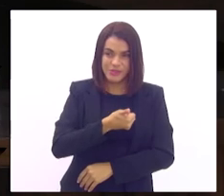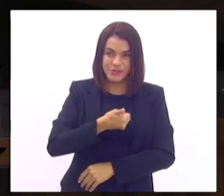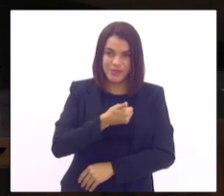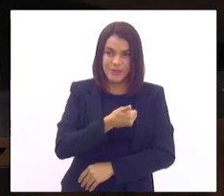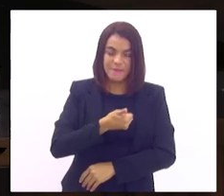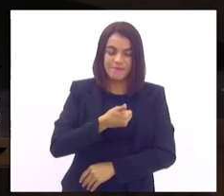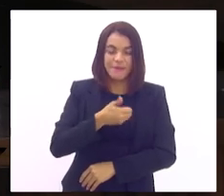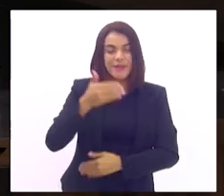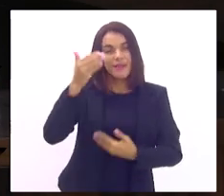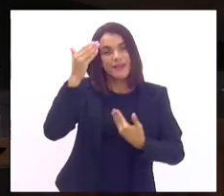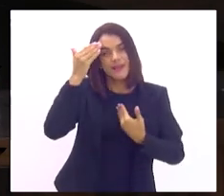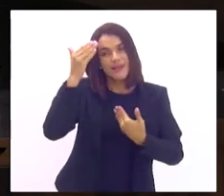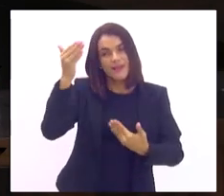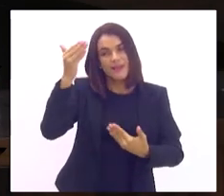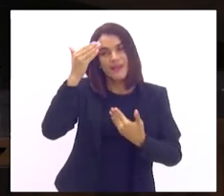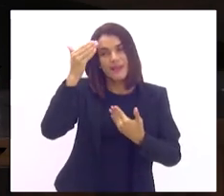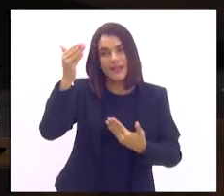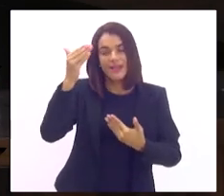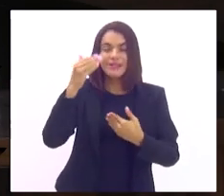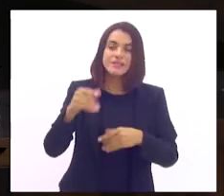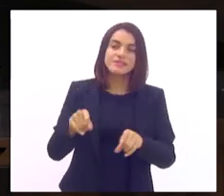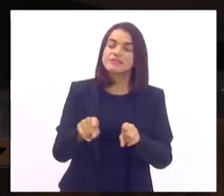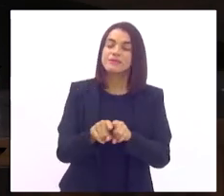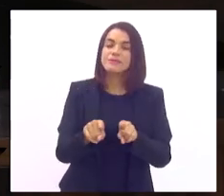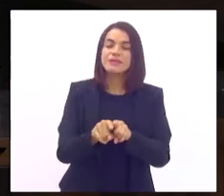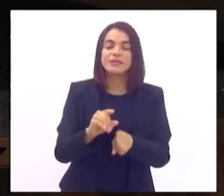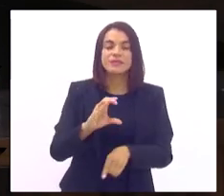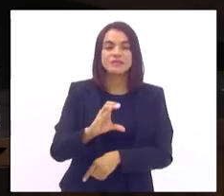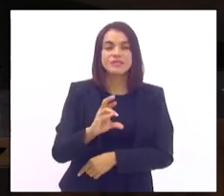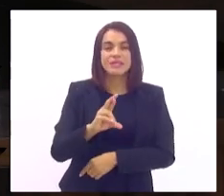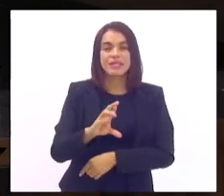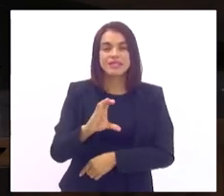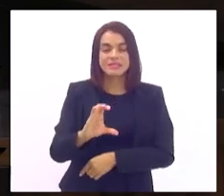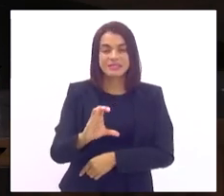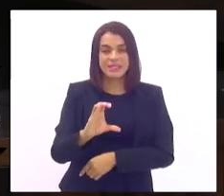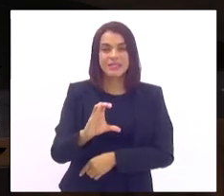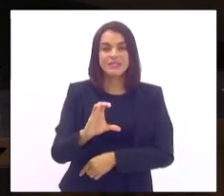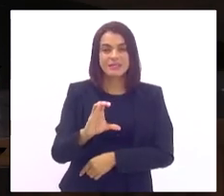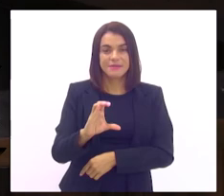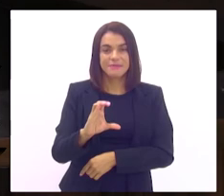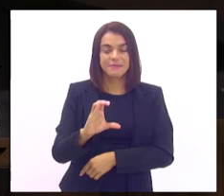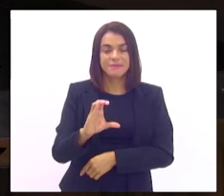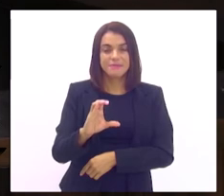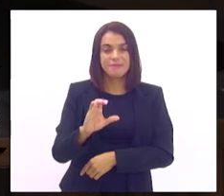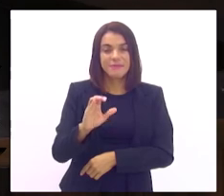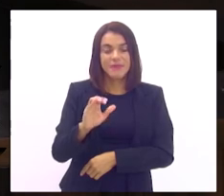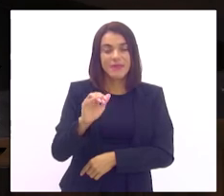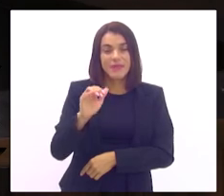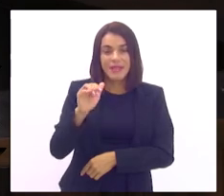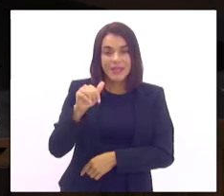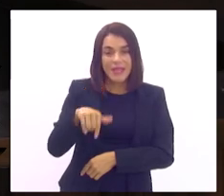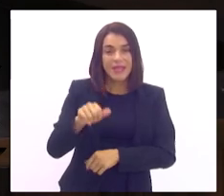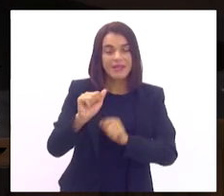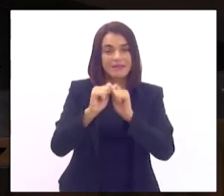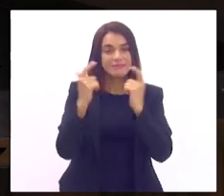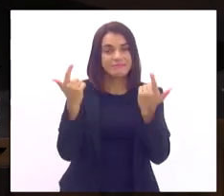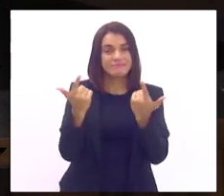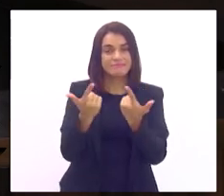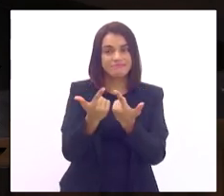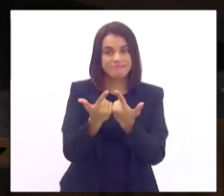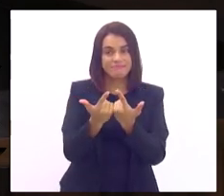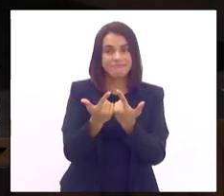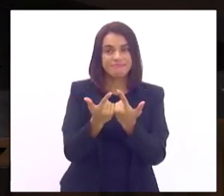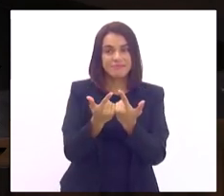e agradeço também ao CRC, que através dessa casa, inúmeros cursos ali fiz,